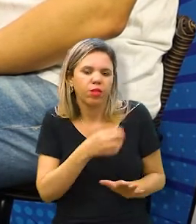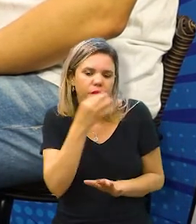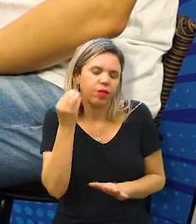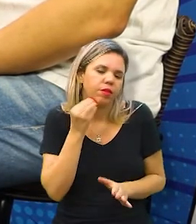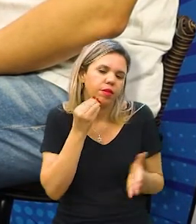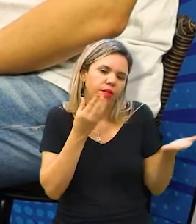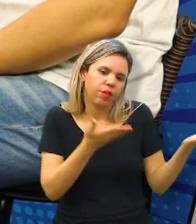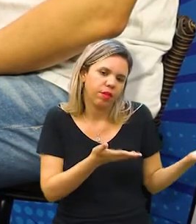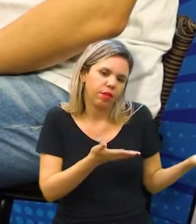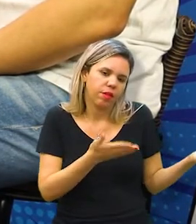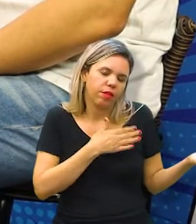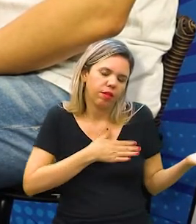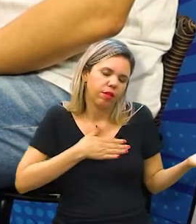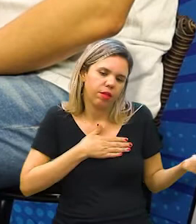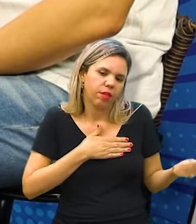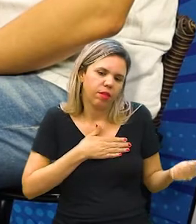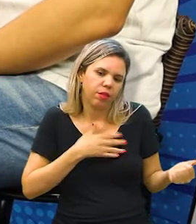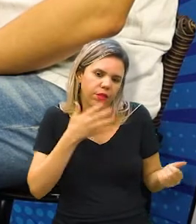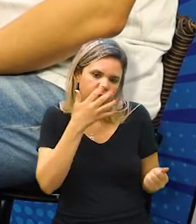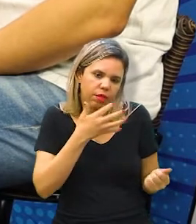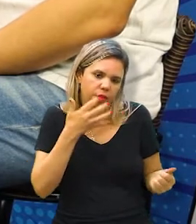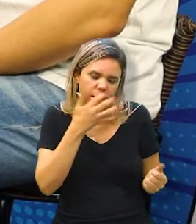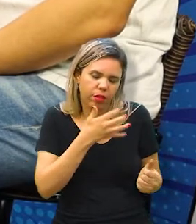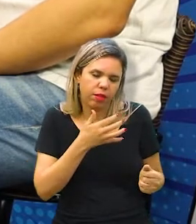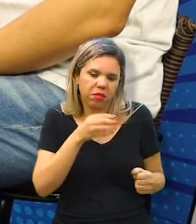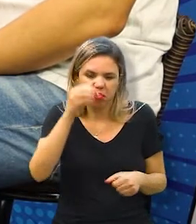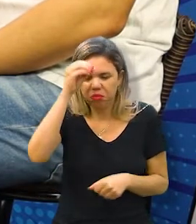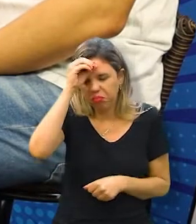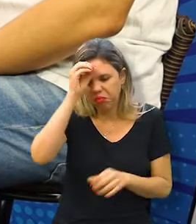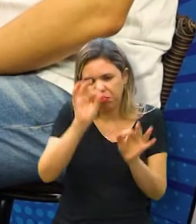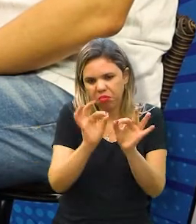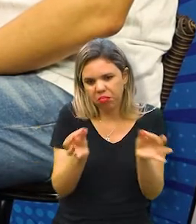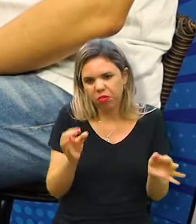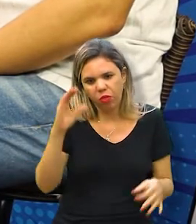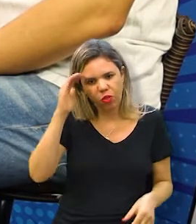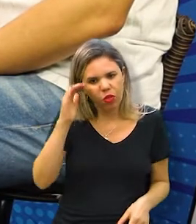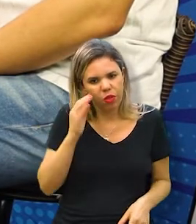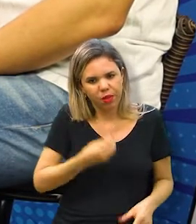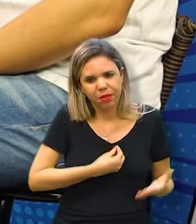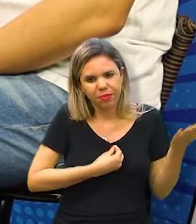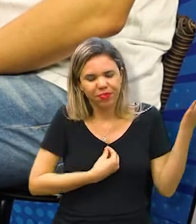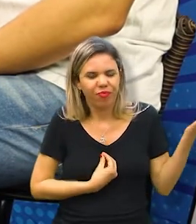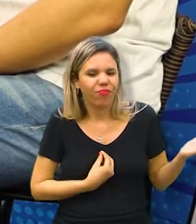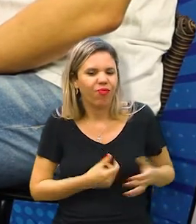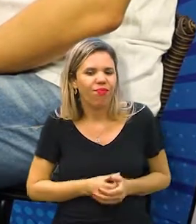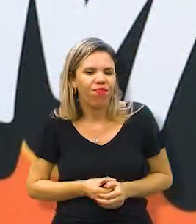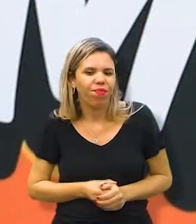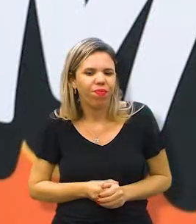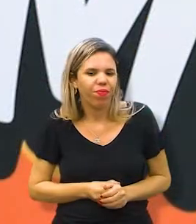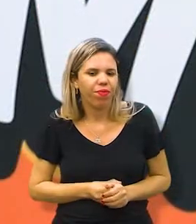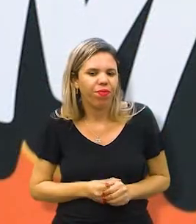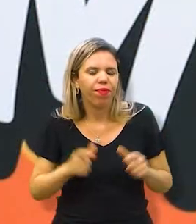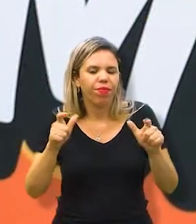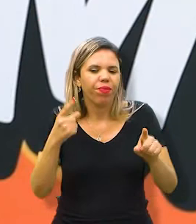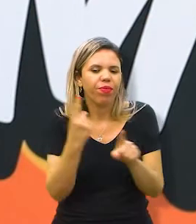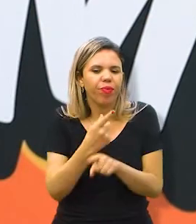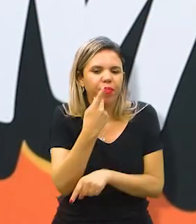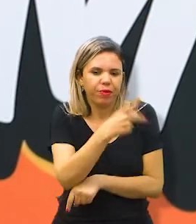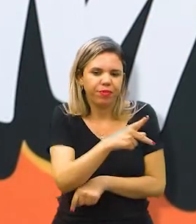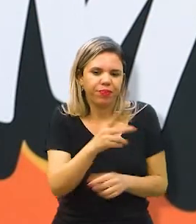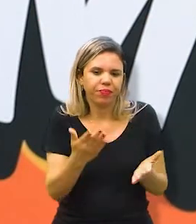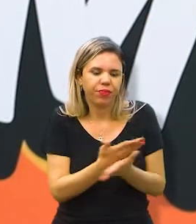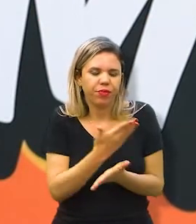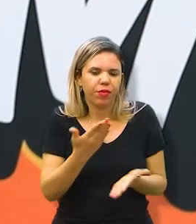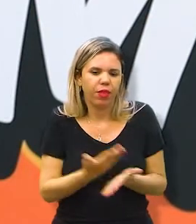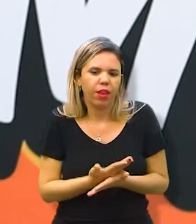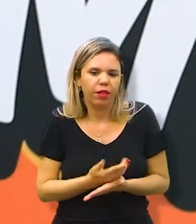ótima oportunidade para quem gosta desse romance mais ingênuo. Um Coreano em Minha Vida tá aqui. E onde é que eles encontram,